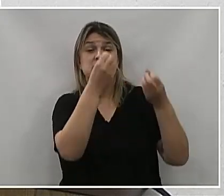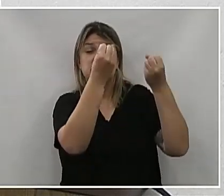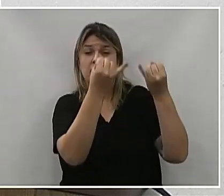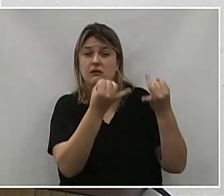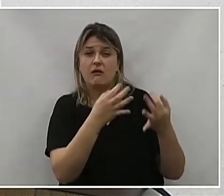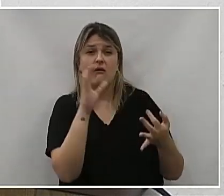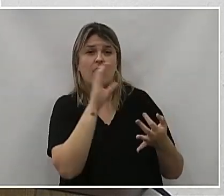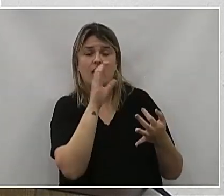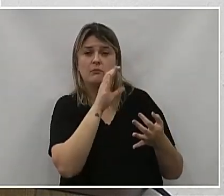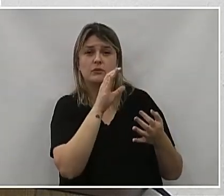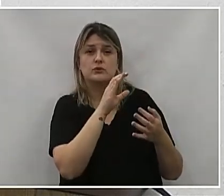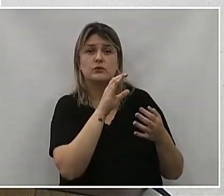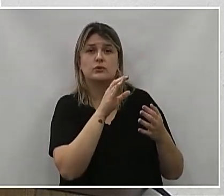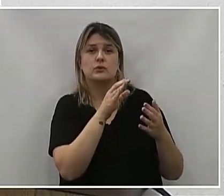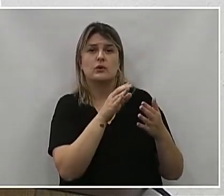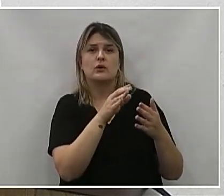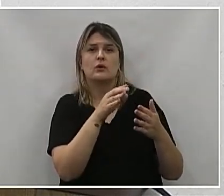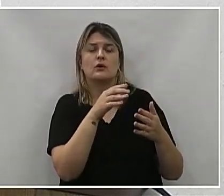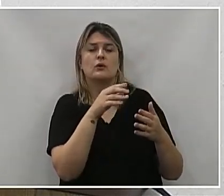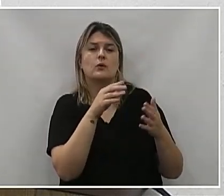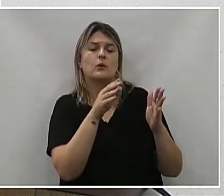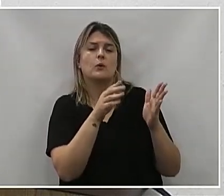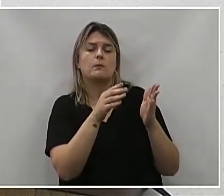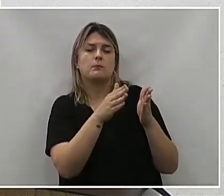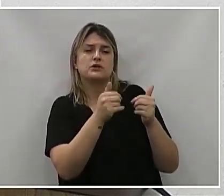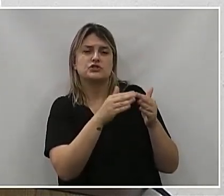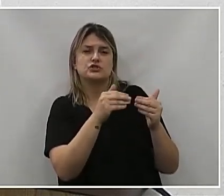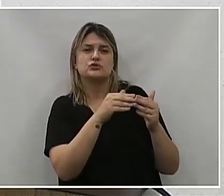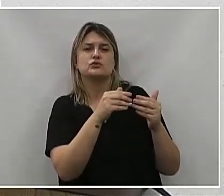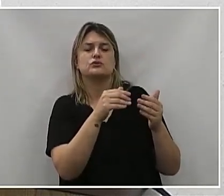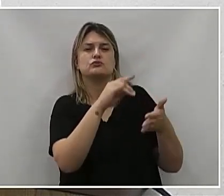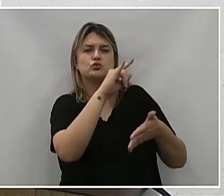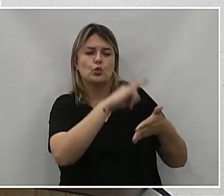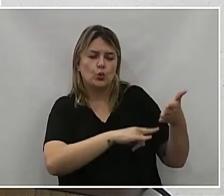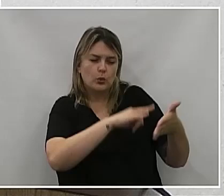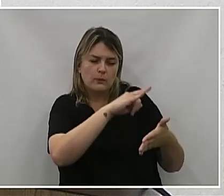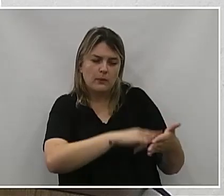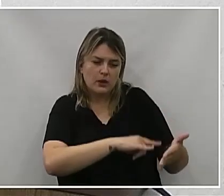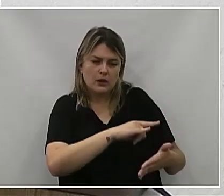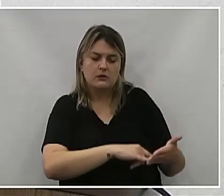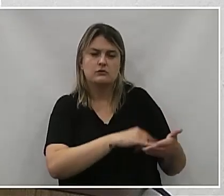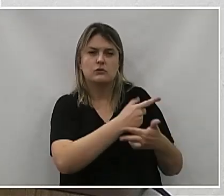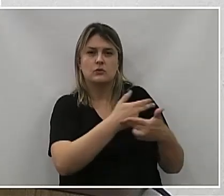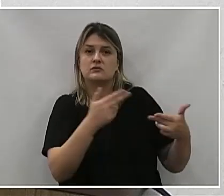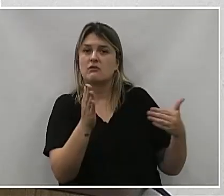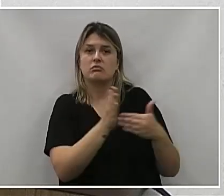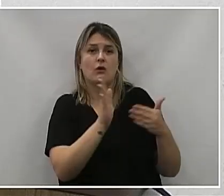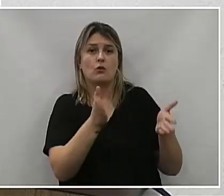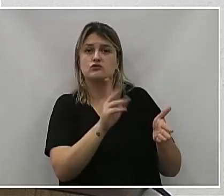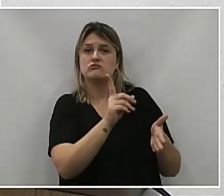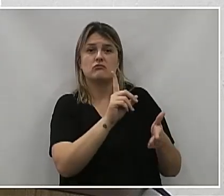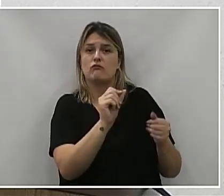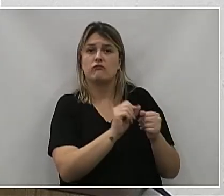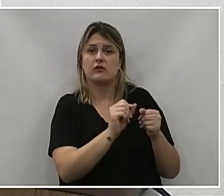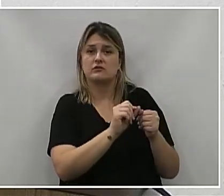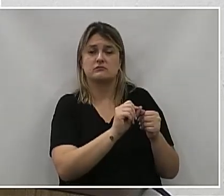expliquem rapidamente o requerimento que nós apresentamos aqui nessa casa, solicitando os documentos que até hoje não fizeram